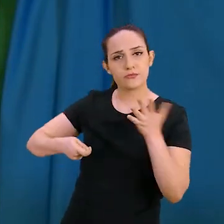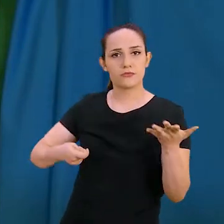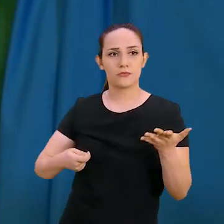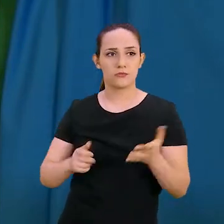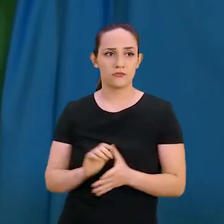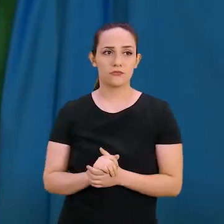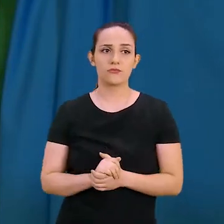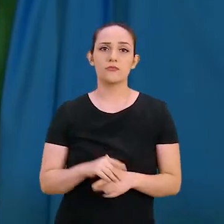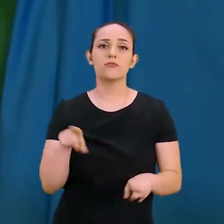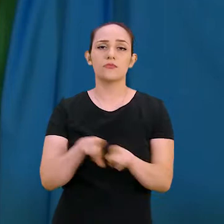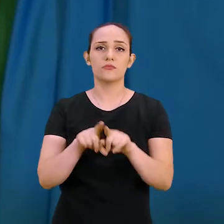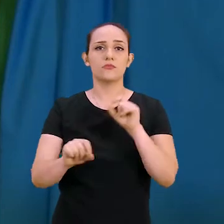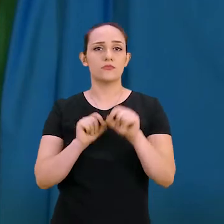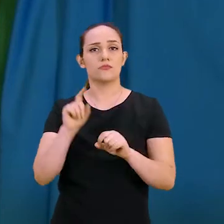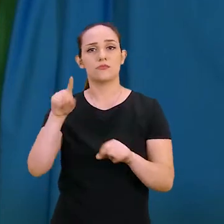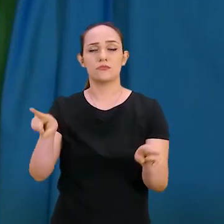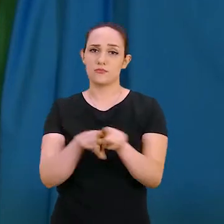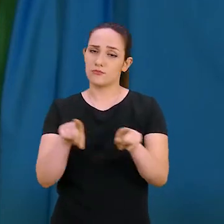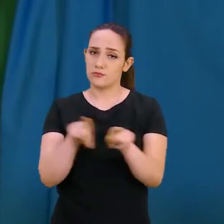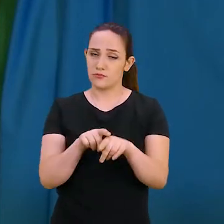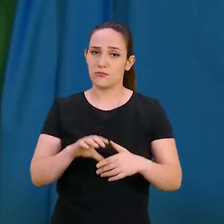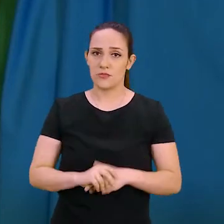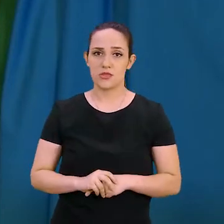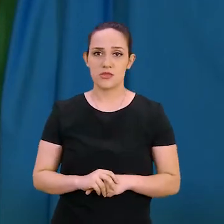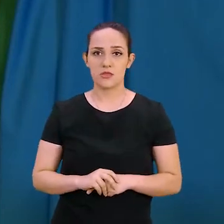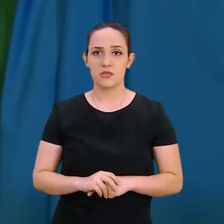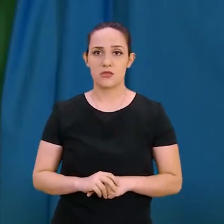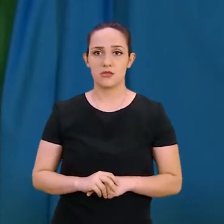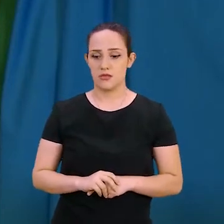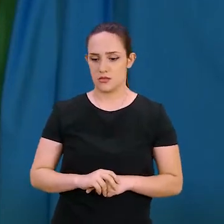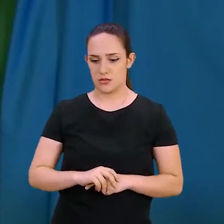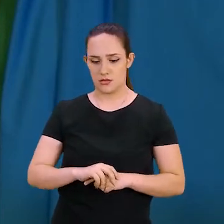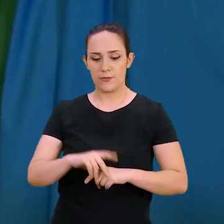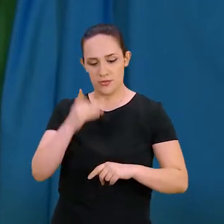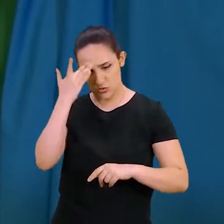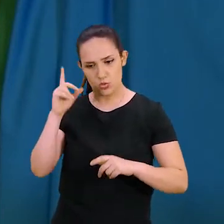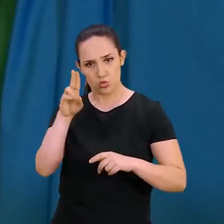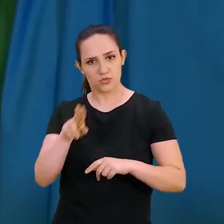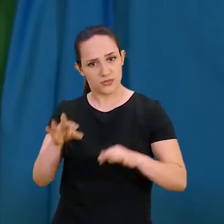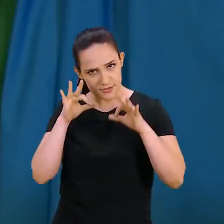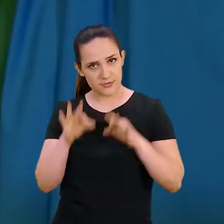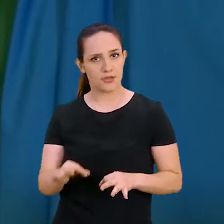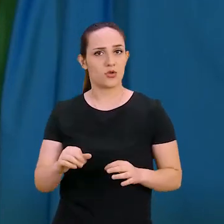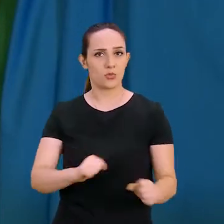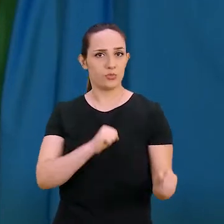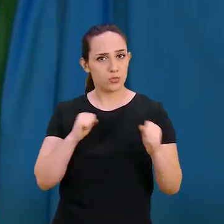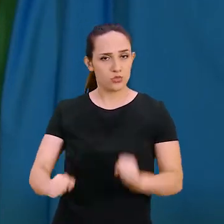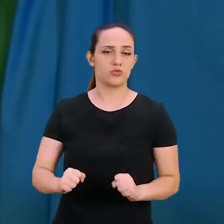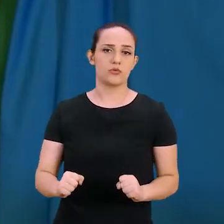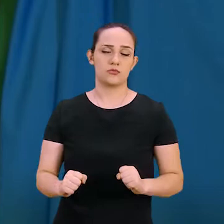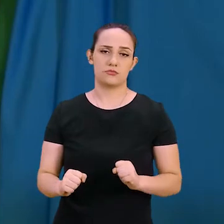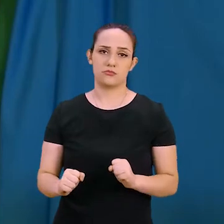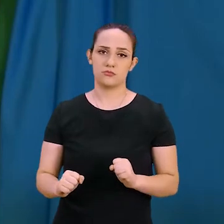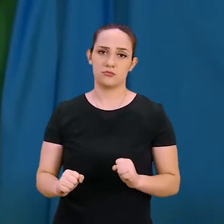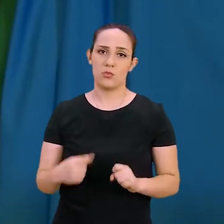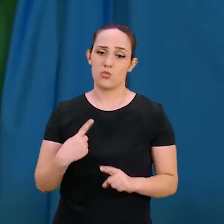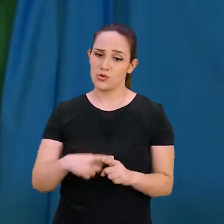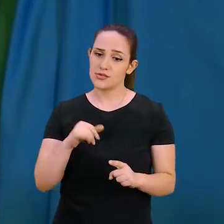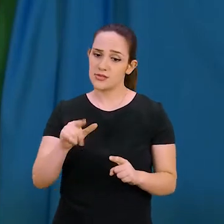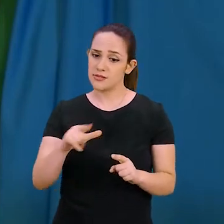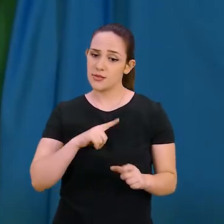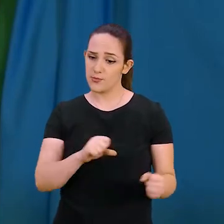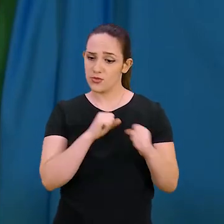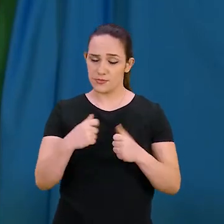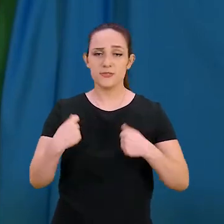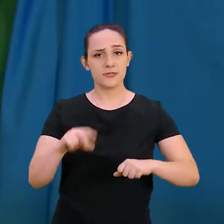está representando exerça o seu cargo com probidade, administrando de forma correta aquilo que está sendo entregue para